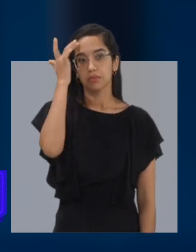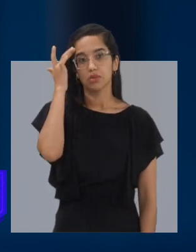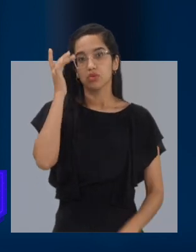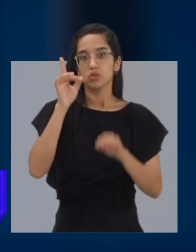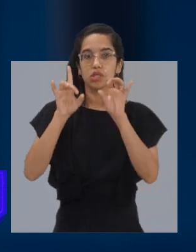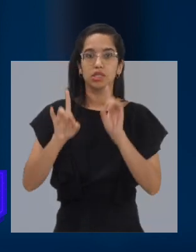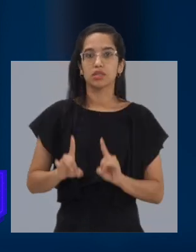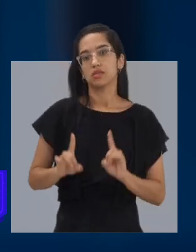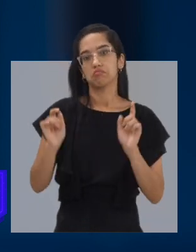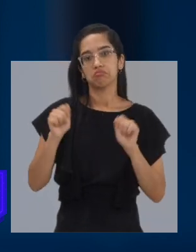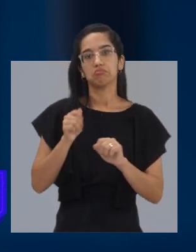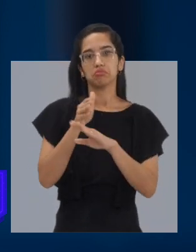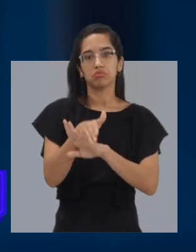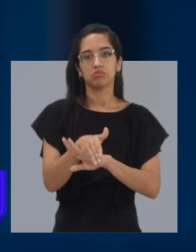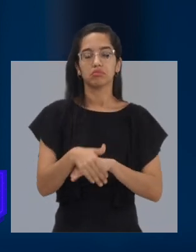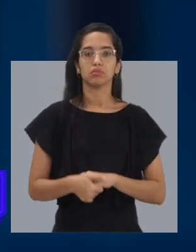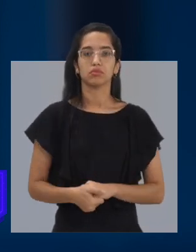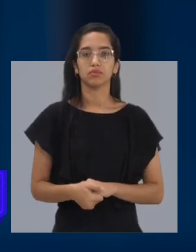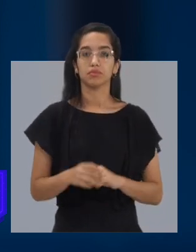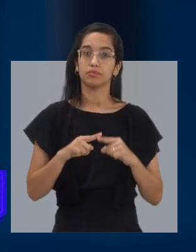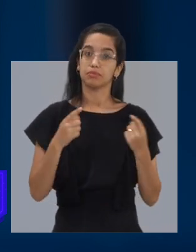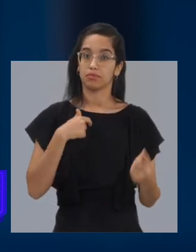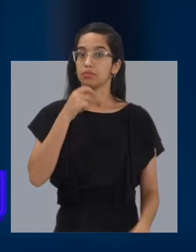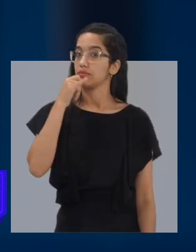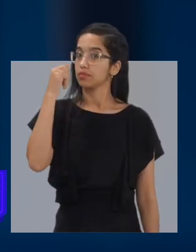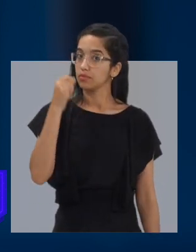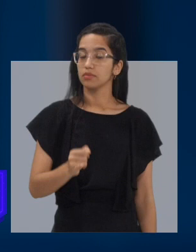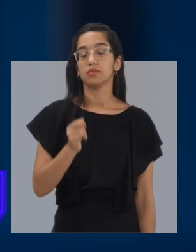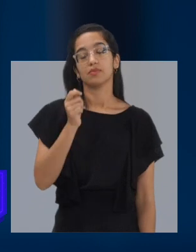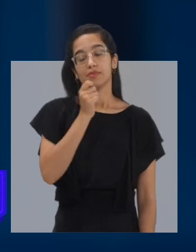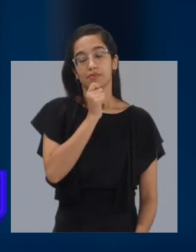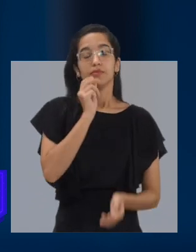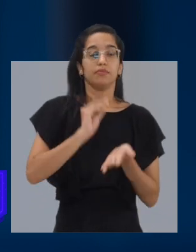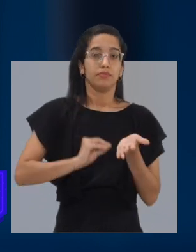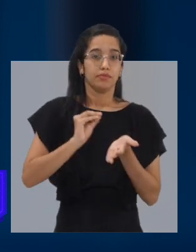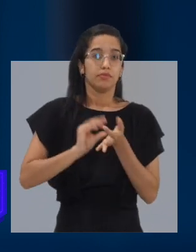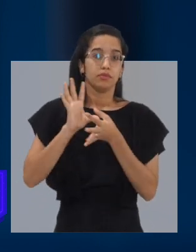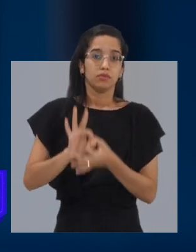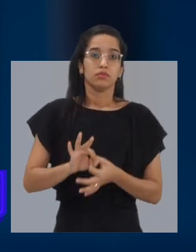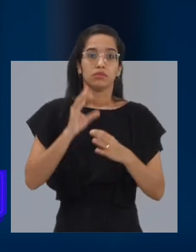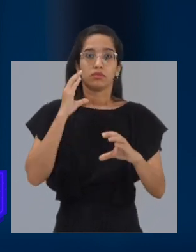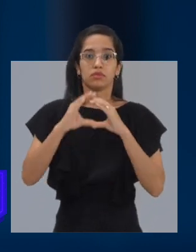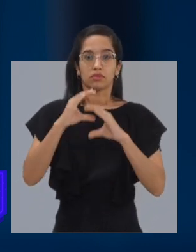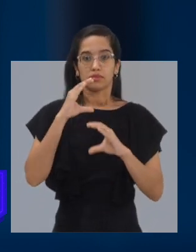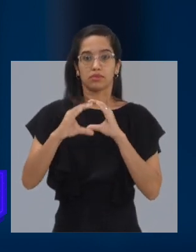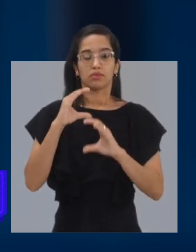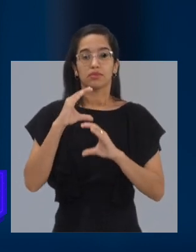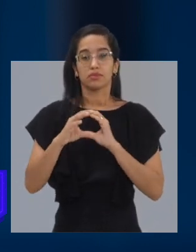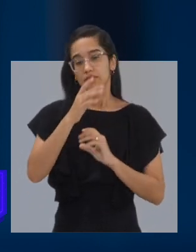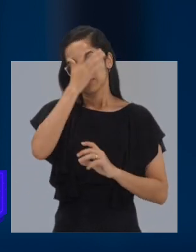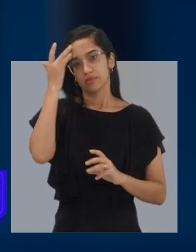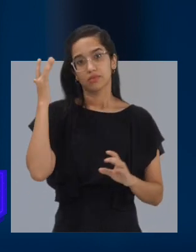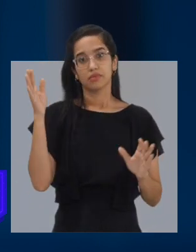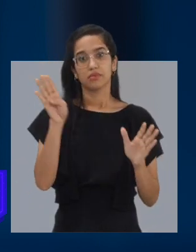possa chegar lá. Mas, como eu lhe disse, a gente ainda tem que trabalhar a questão da comunicação para que a pessoa que chegue lá,